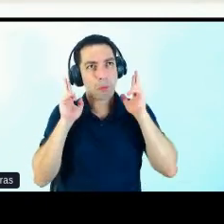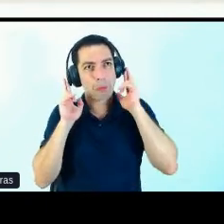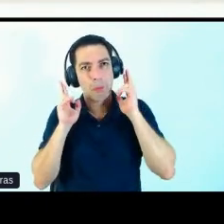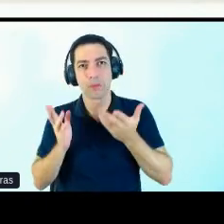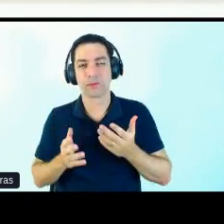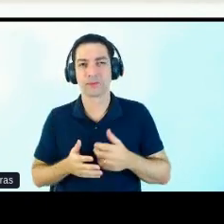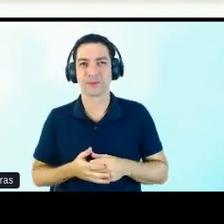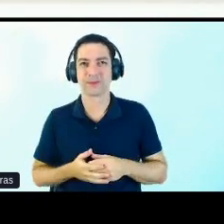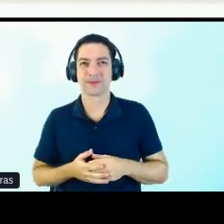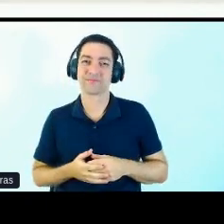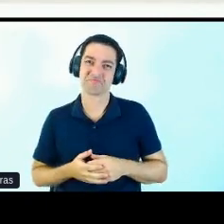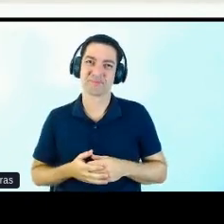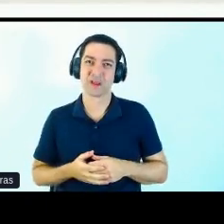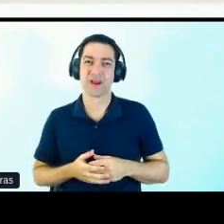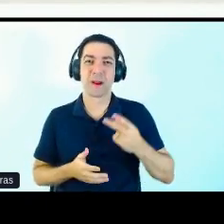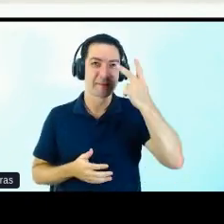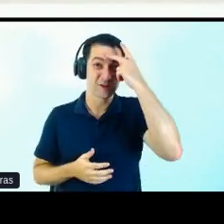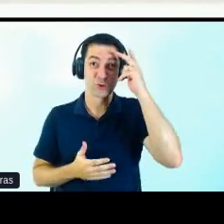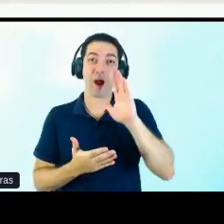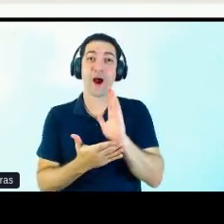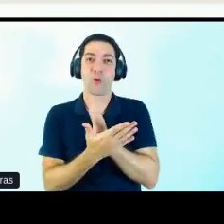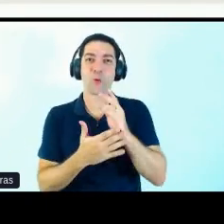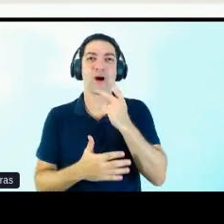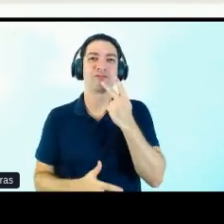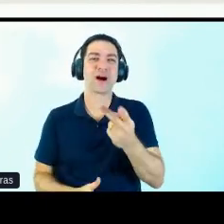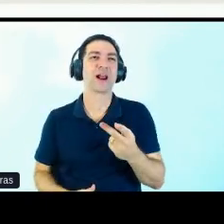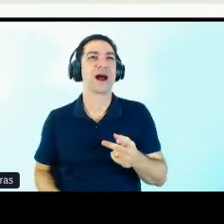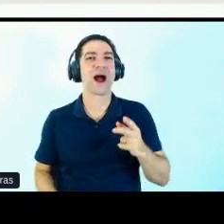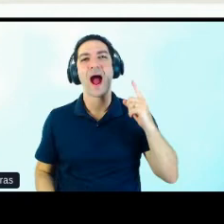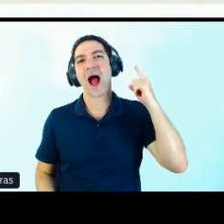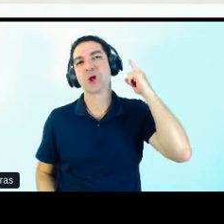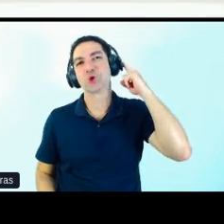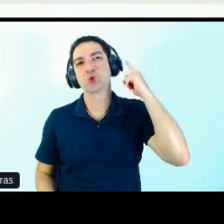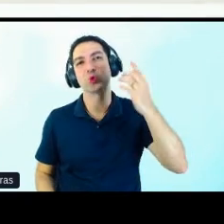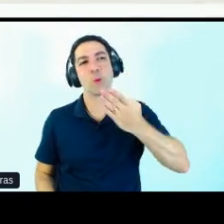surdo-mudo, se você falar isso no grupo New Surdo, você apanha, né?